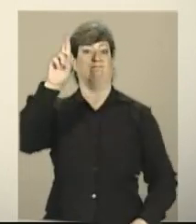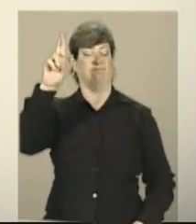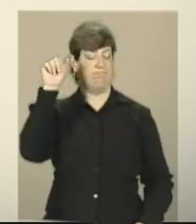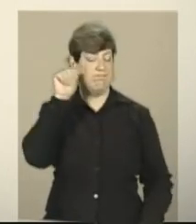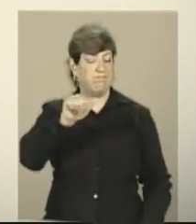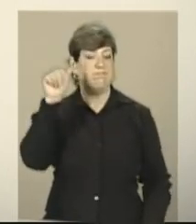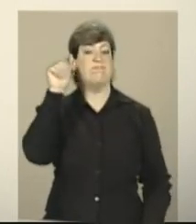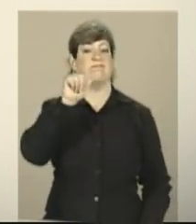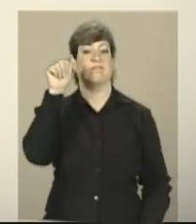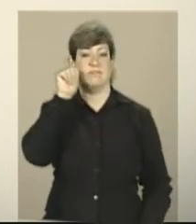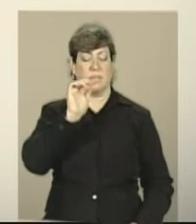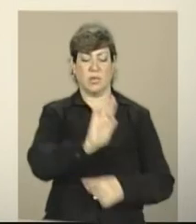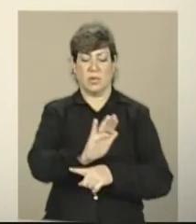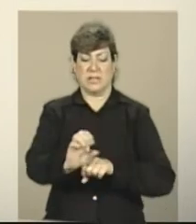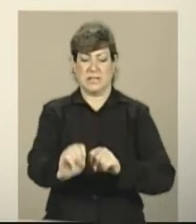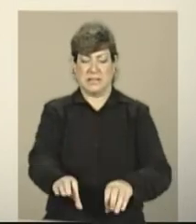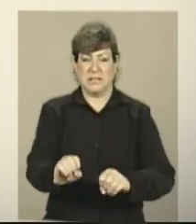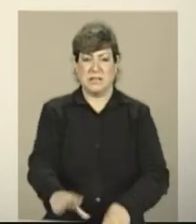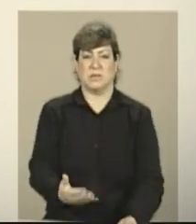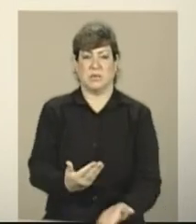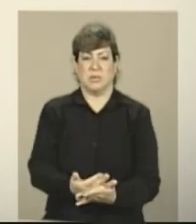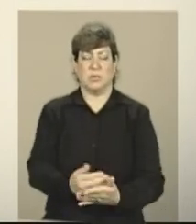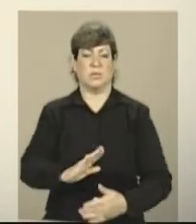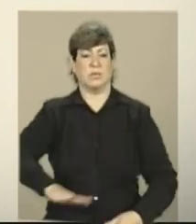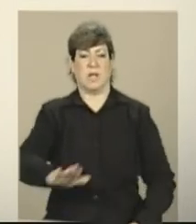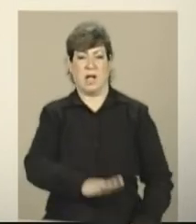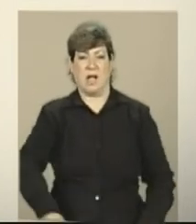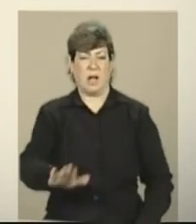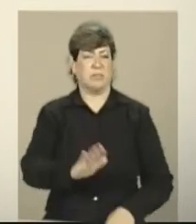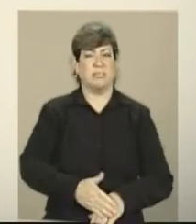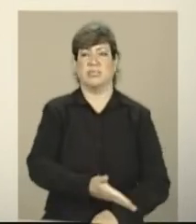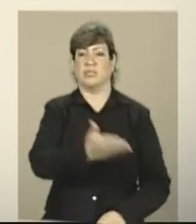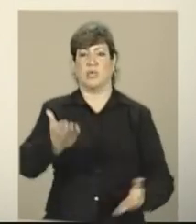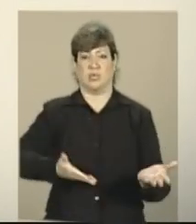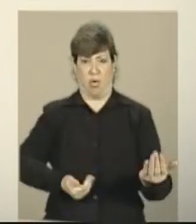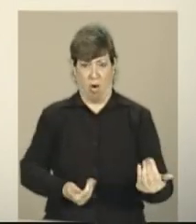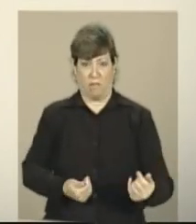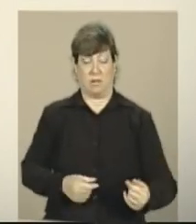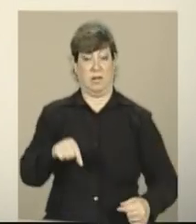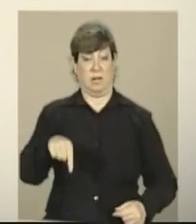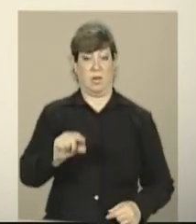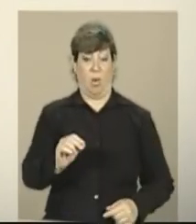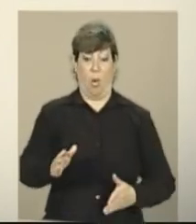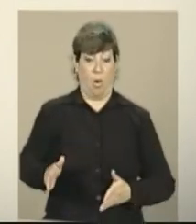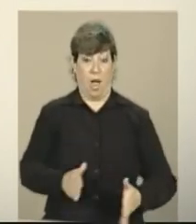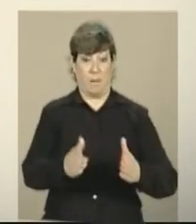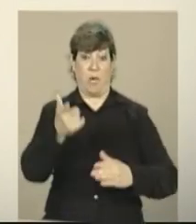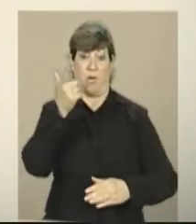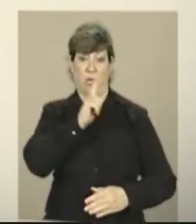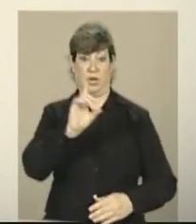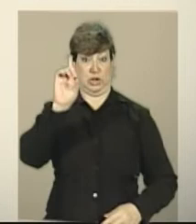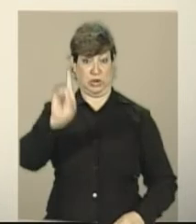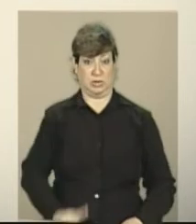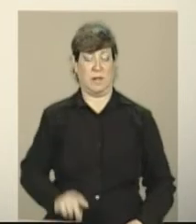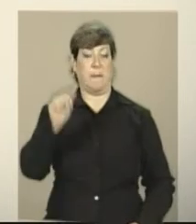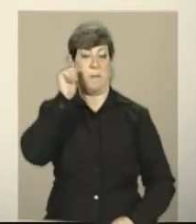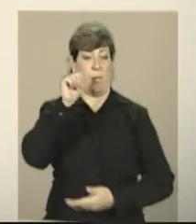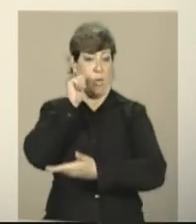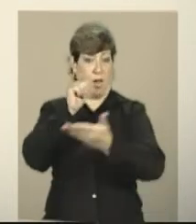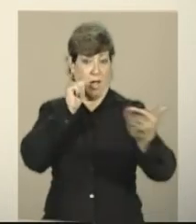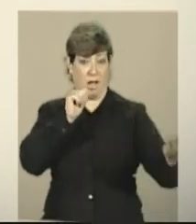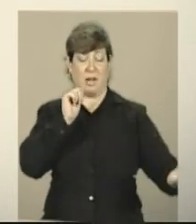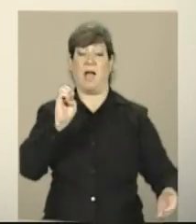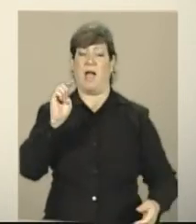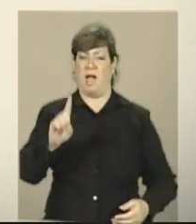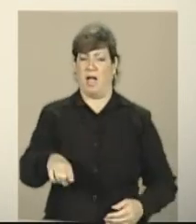responsáveis pela formação a educação de milhões de crianças e jovens o caminho para conquista dos direitos das mulheres